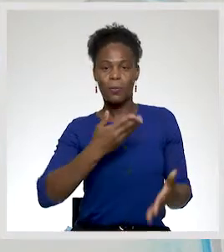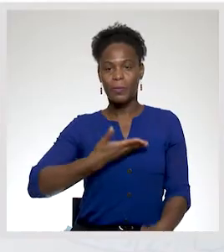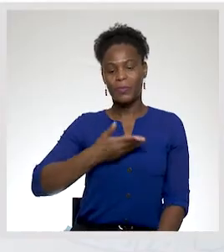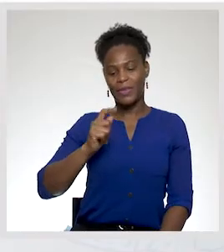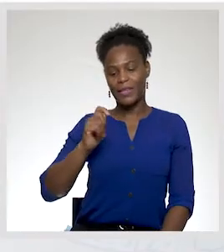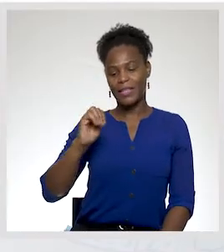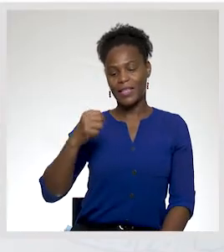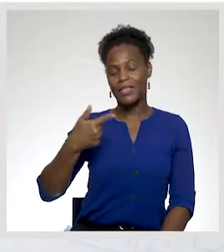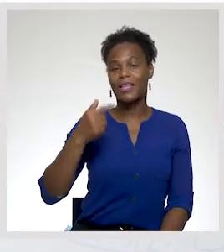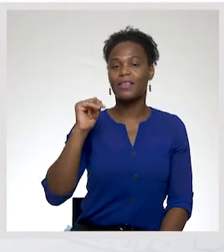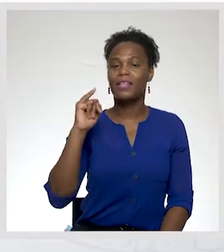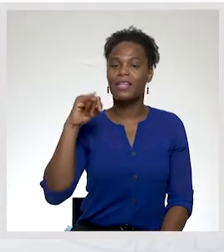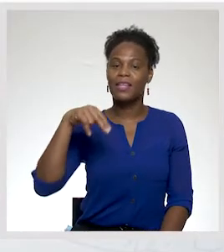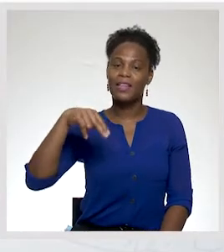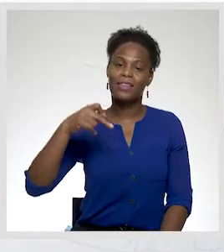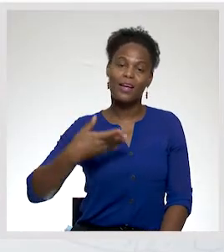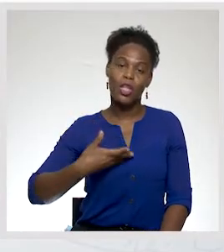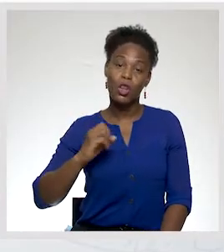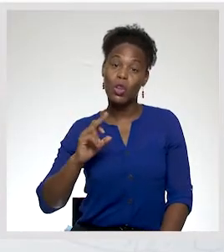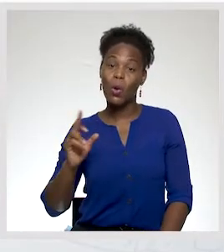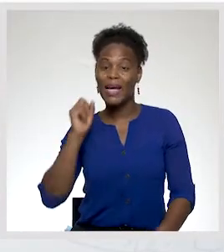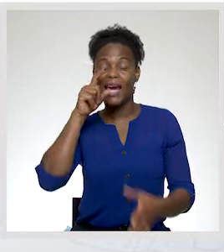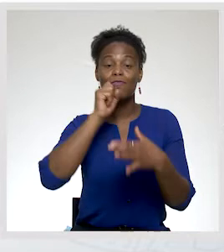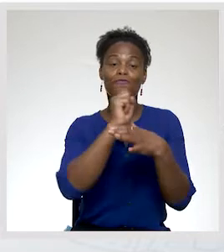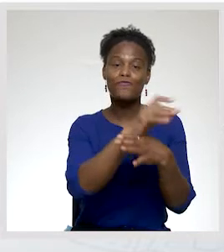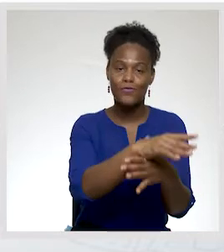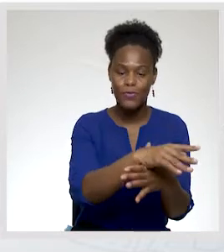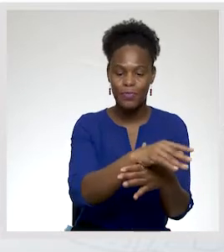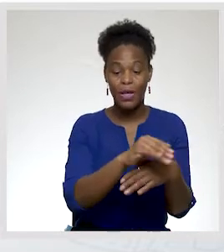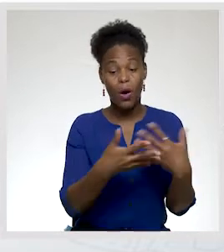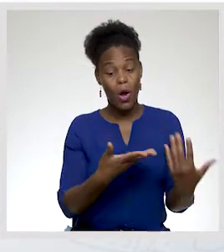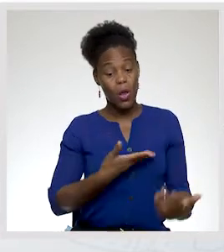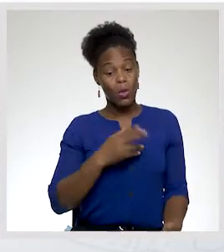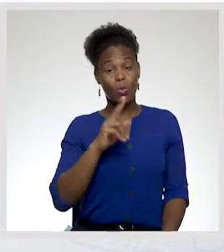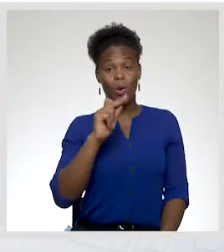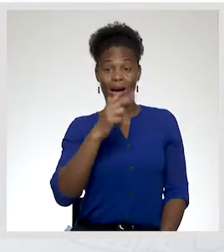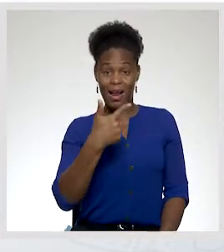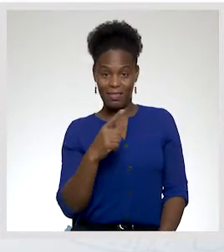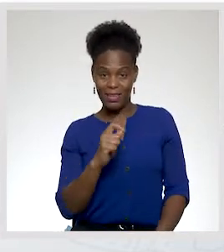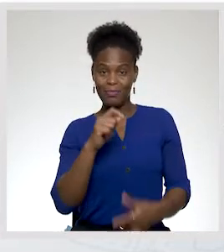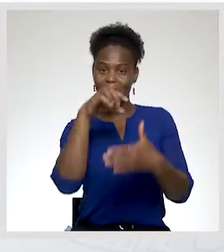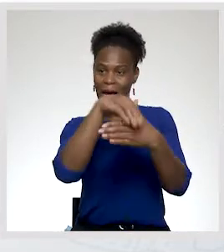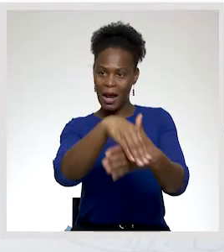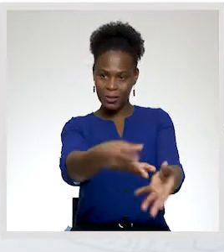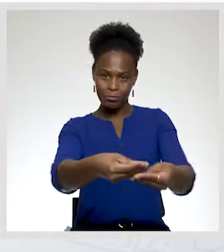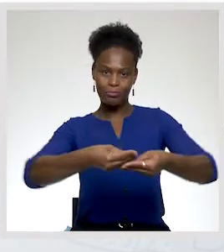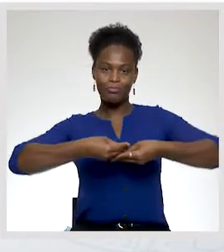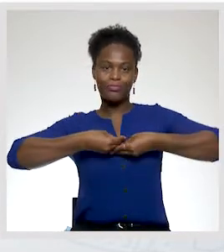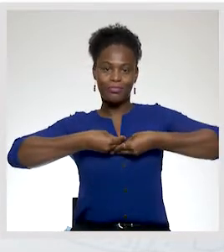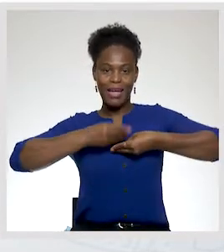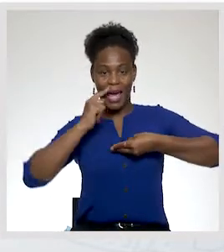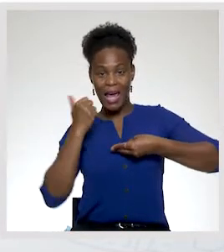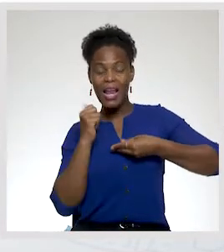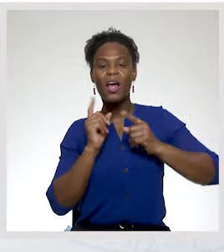destinador. O Duarte recebeu a carta. Ele é o...